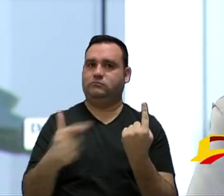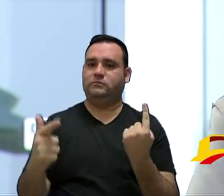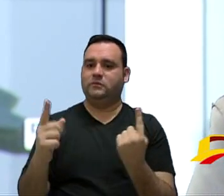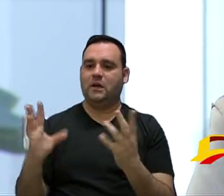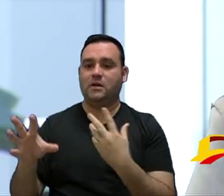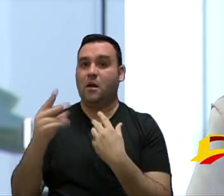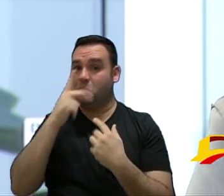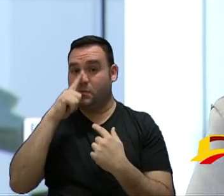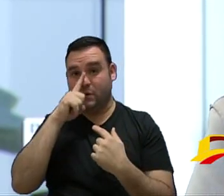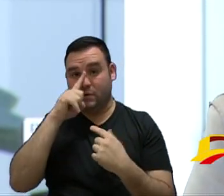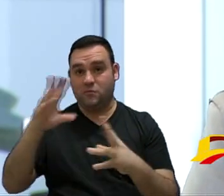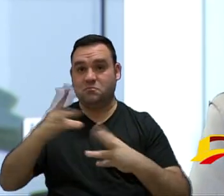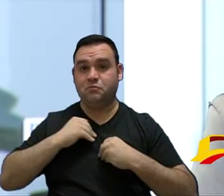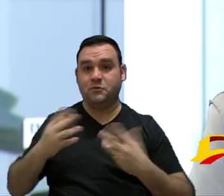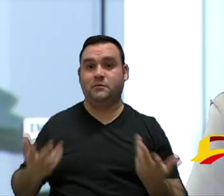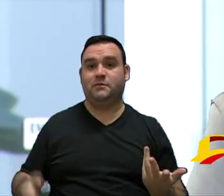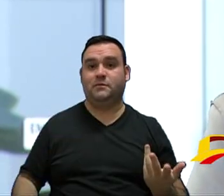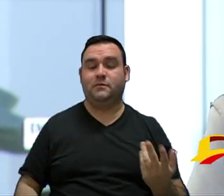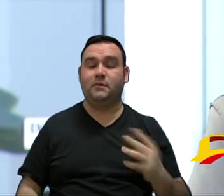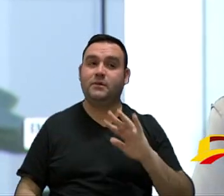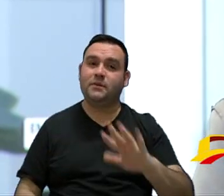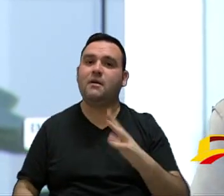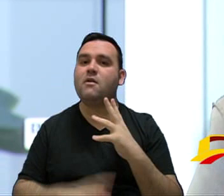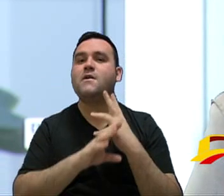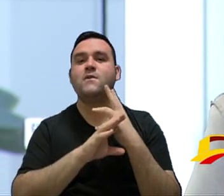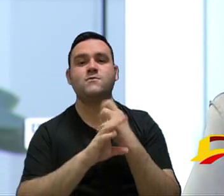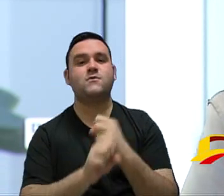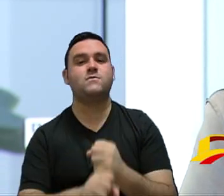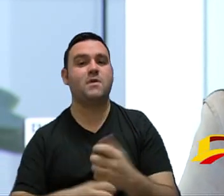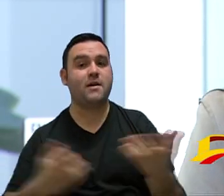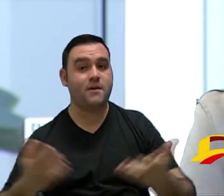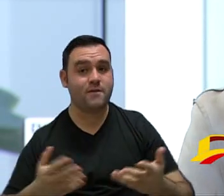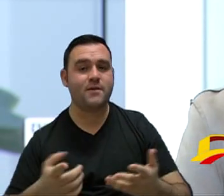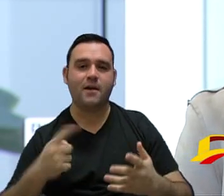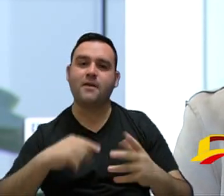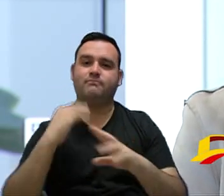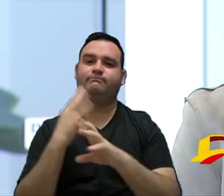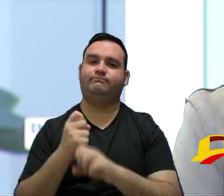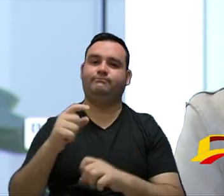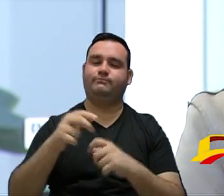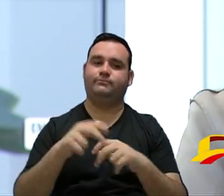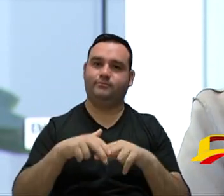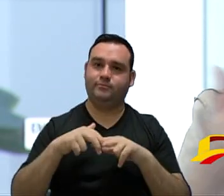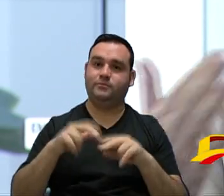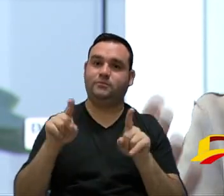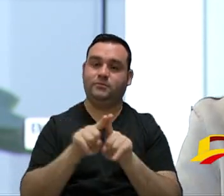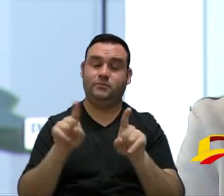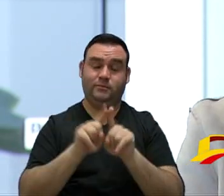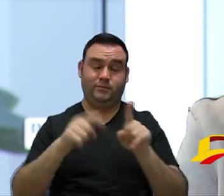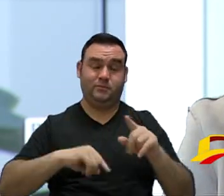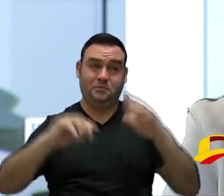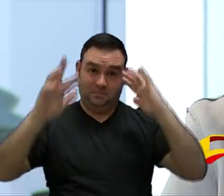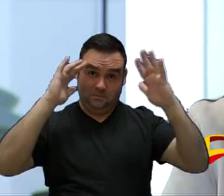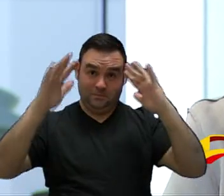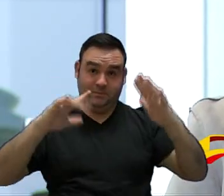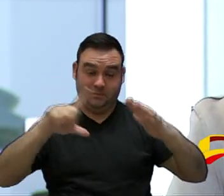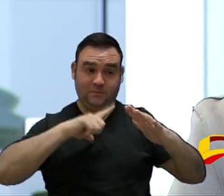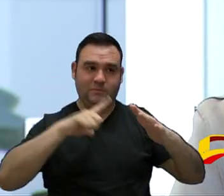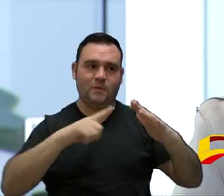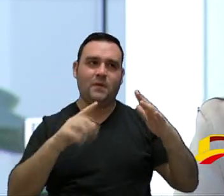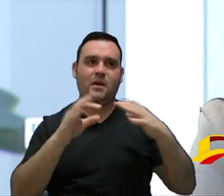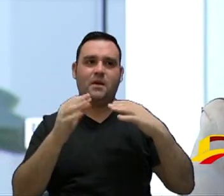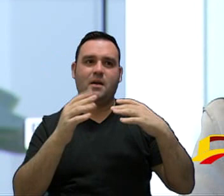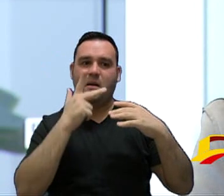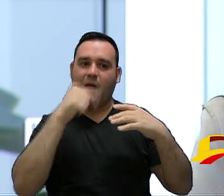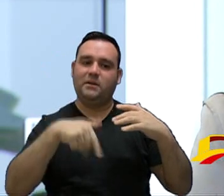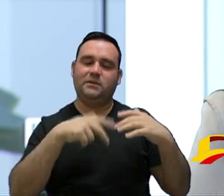pode o paciente dentro da ambulância então esse quantitativo joão foi pensado nisso também já na projeção de casos que nós